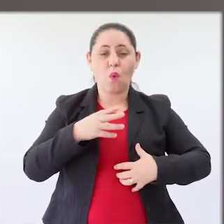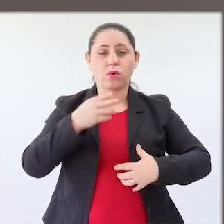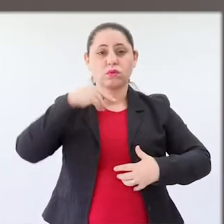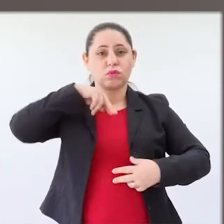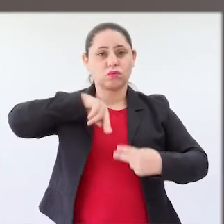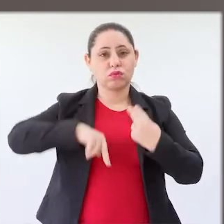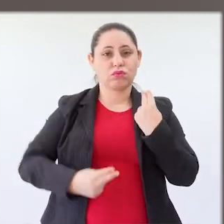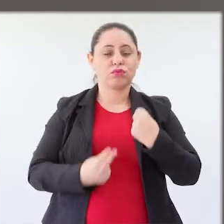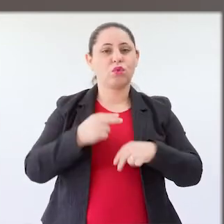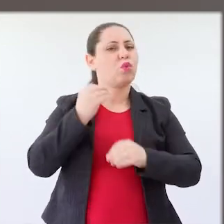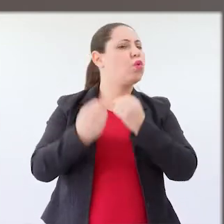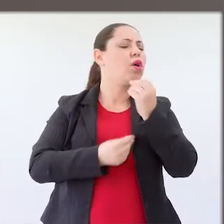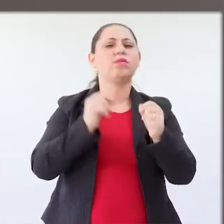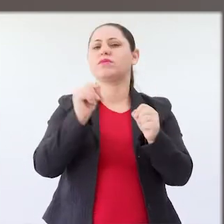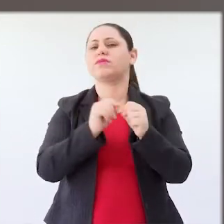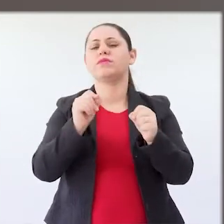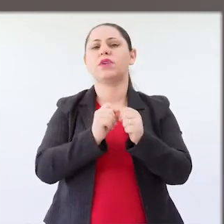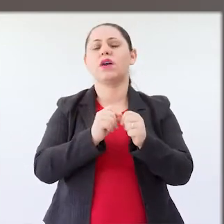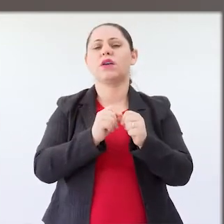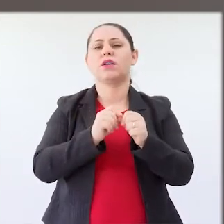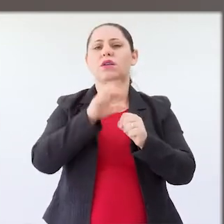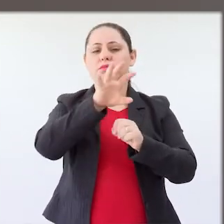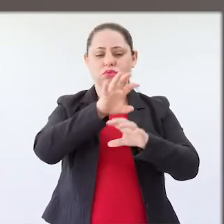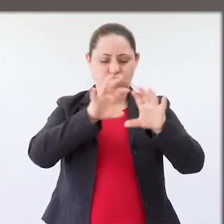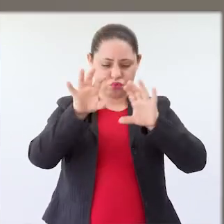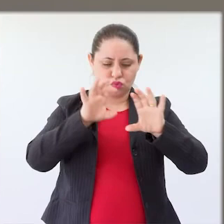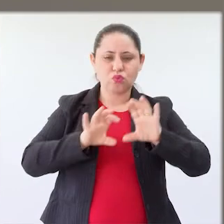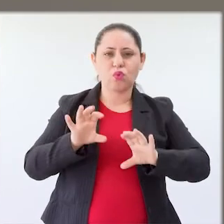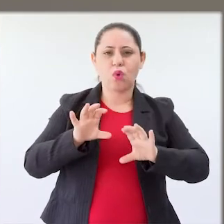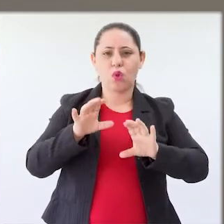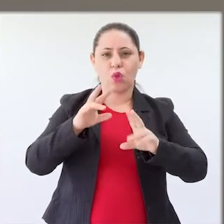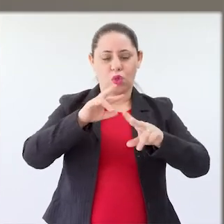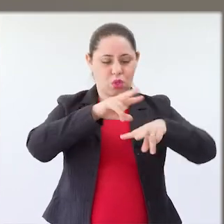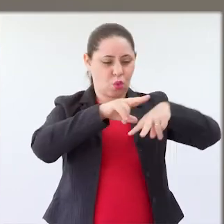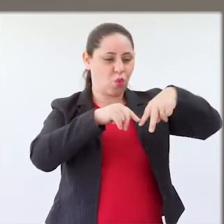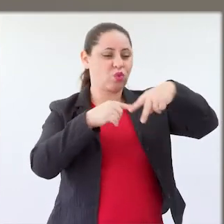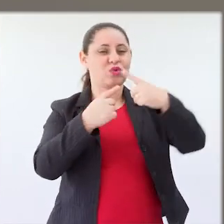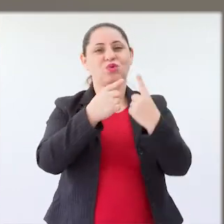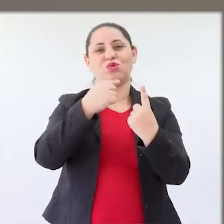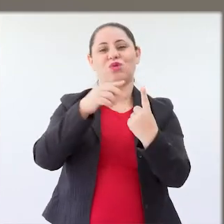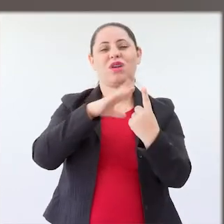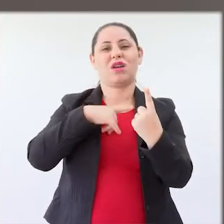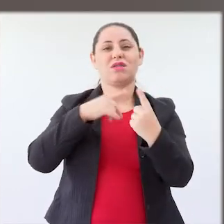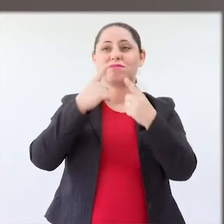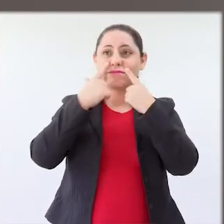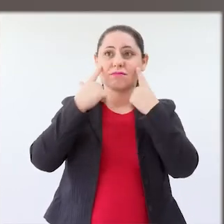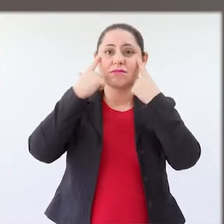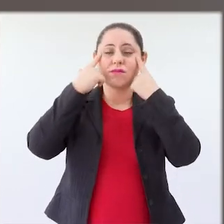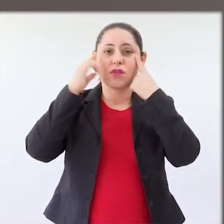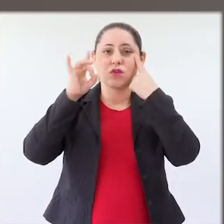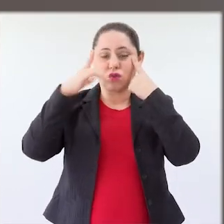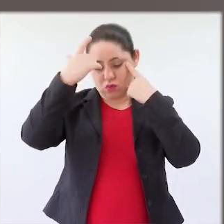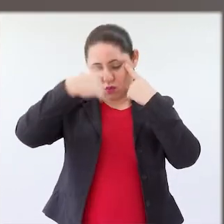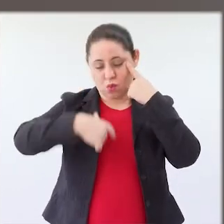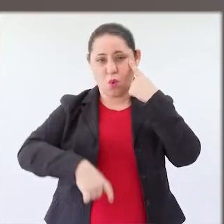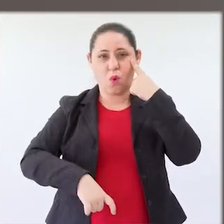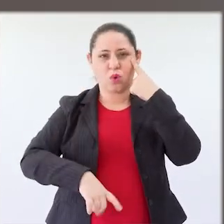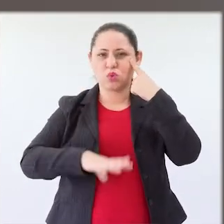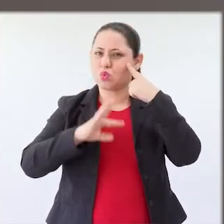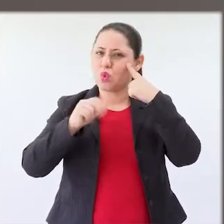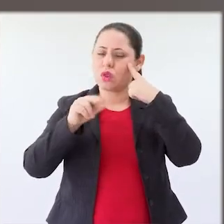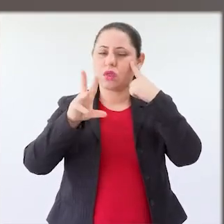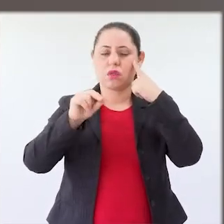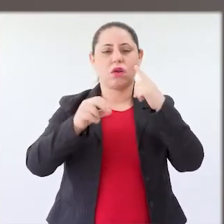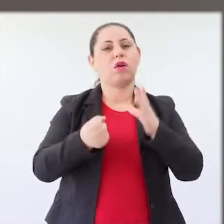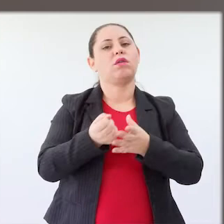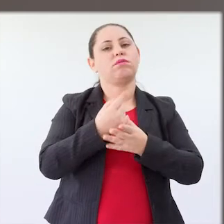totalmente para o restante do seu corpo. Como que a gente vai fazer para distribuir o colágeno que eu pedi para estimular aqui no rosto para todo